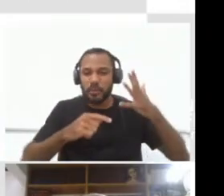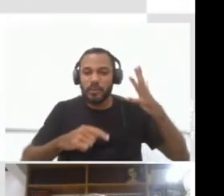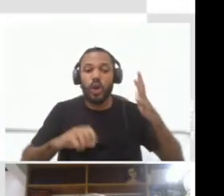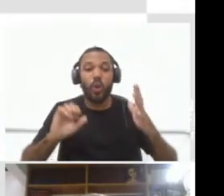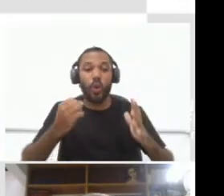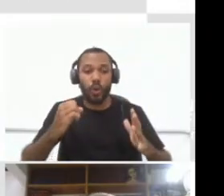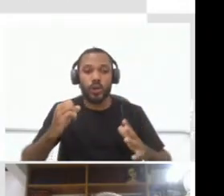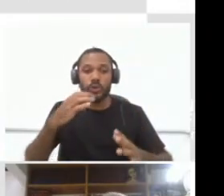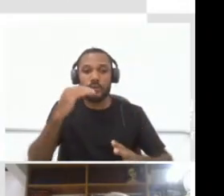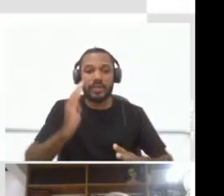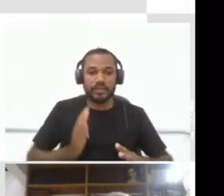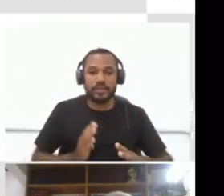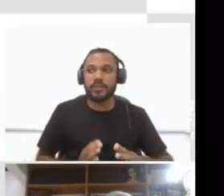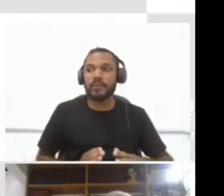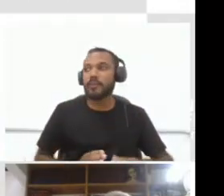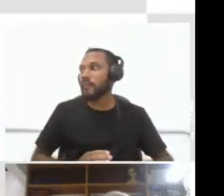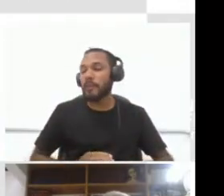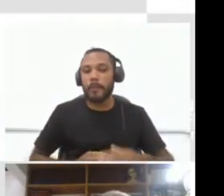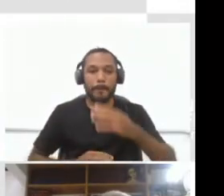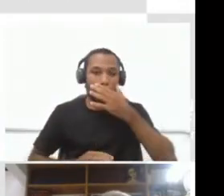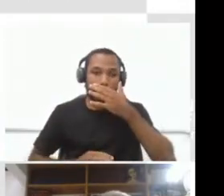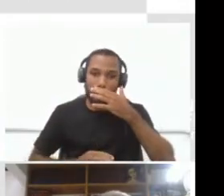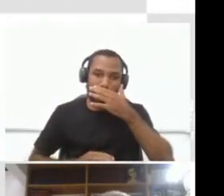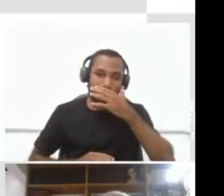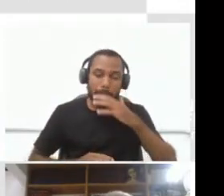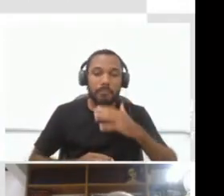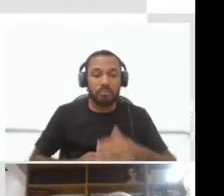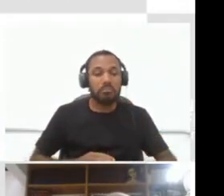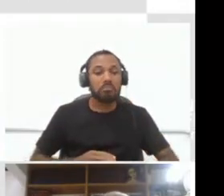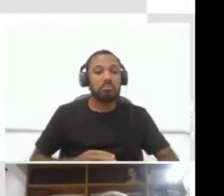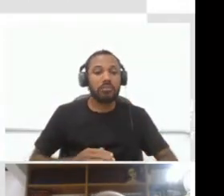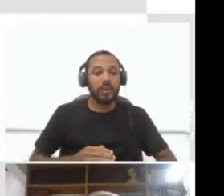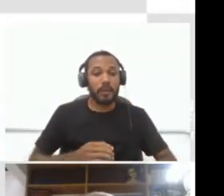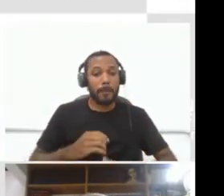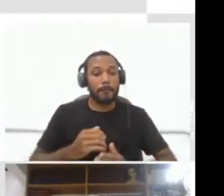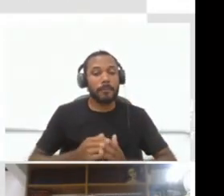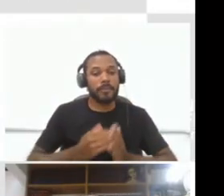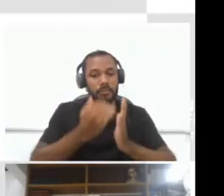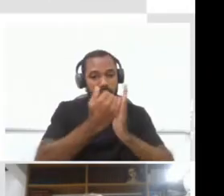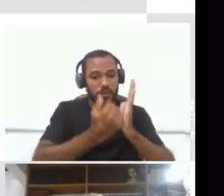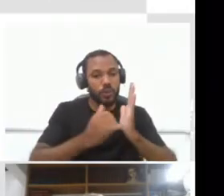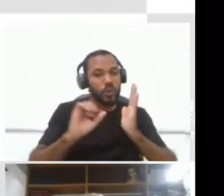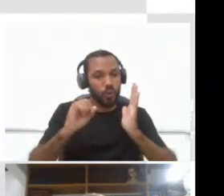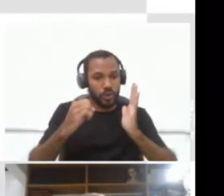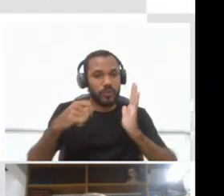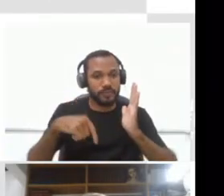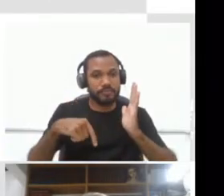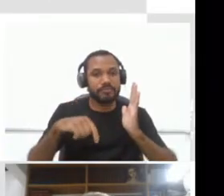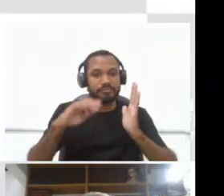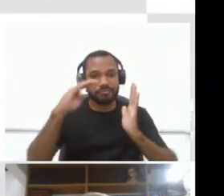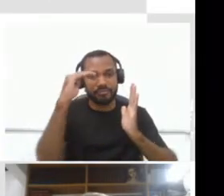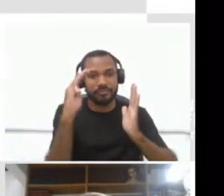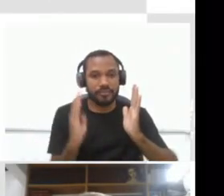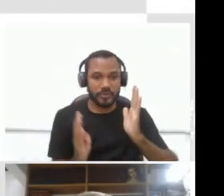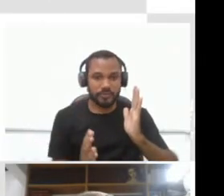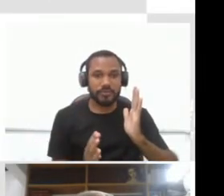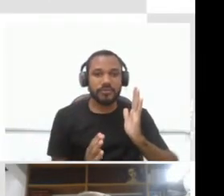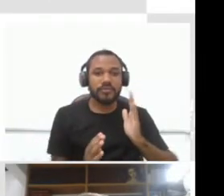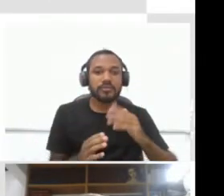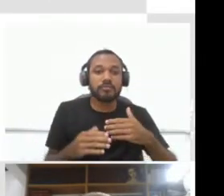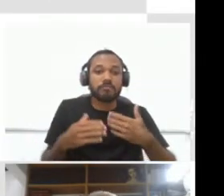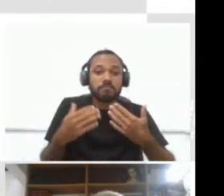sendo o oitavo, mais do que o Irã e o Kuwait, né, produtor de petróleo do mundo. Qual é